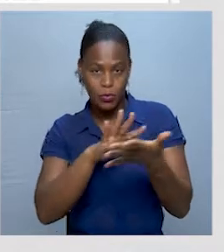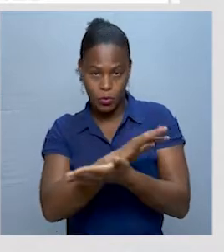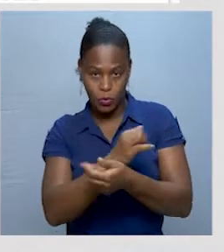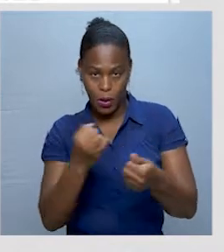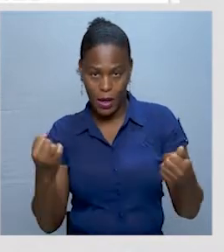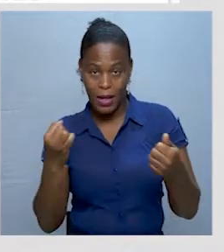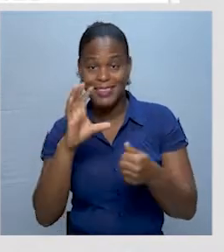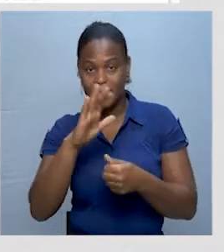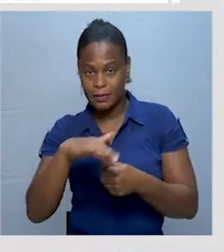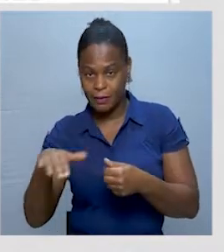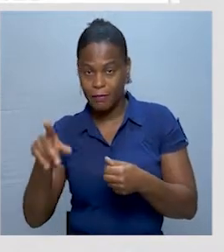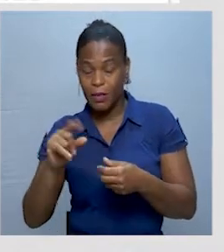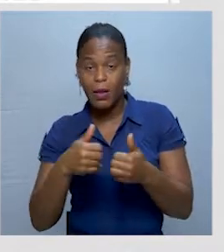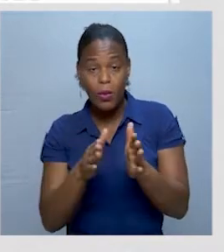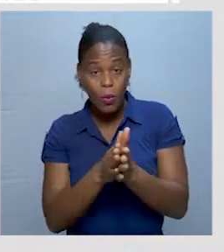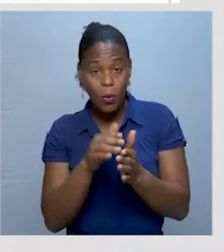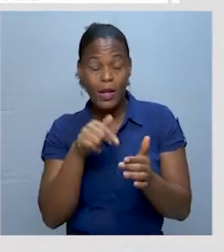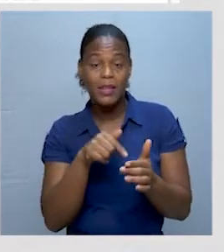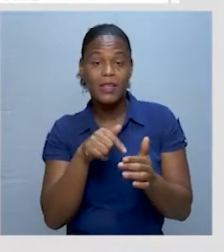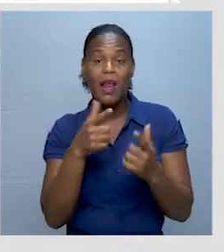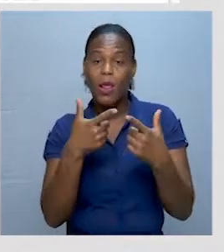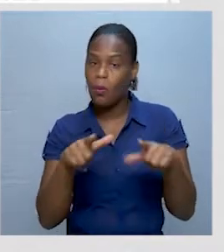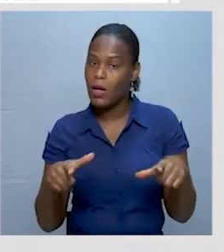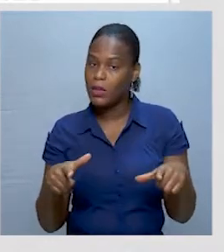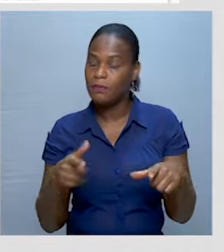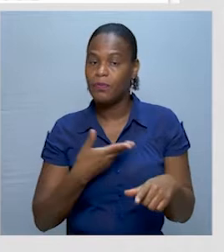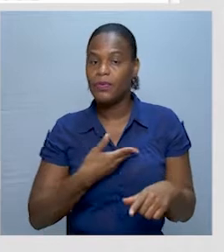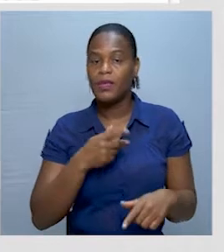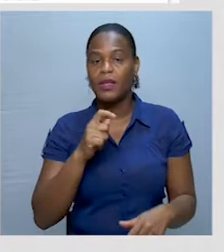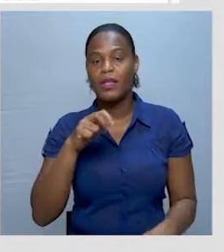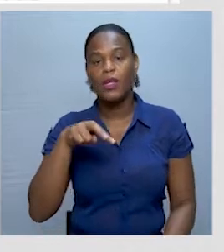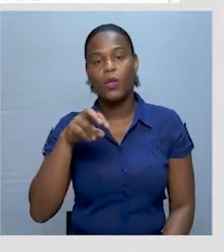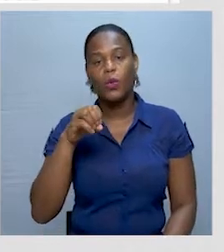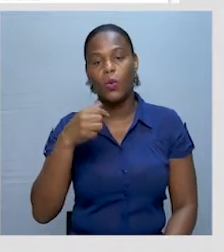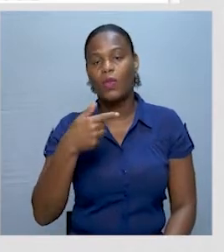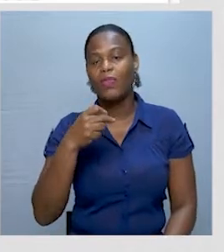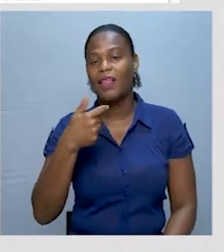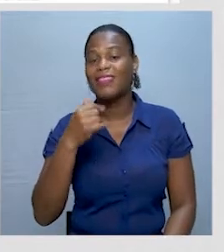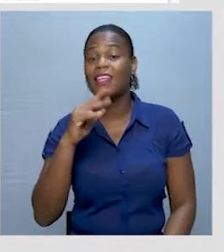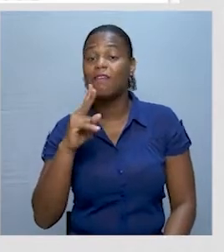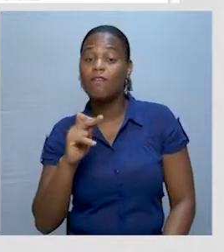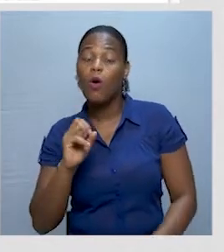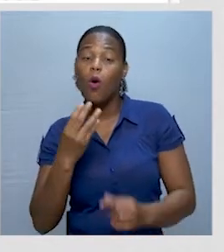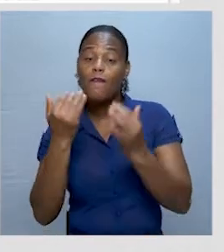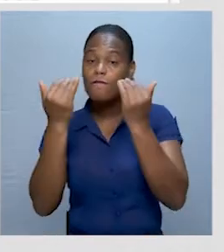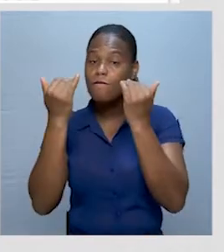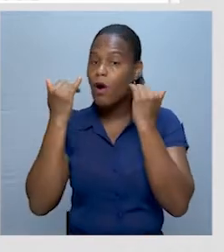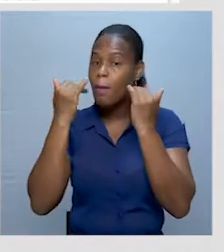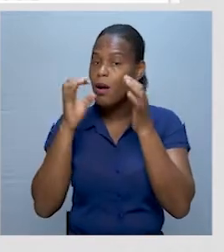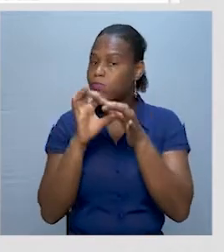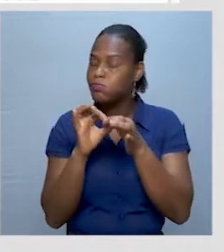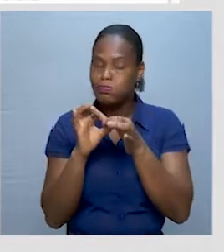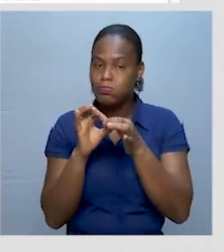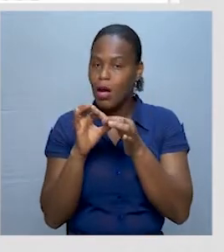textos jornalísticos e científicos, todos eles por meio de uma linguagem denotativa. Informam a respeito de algo